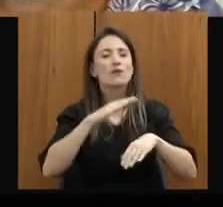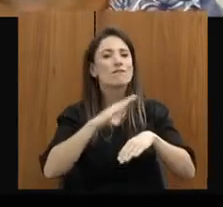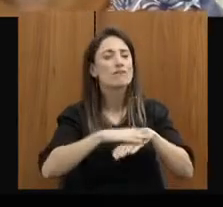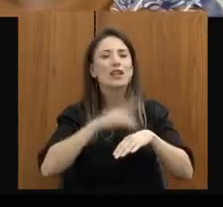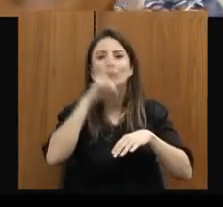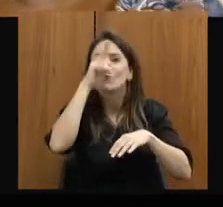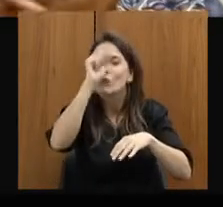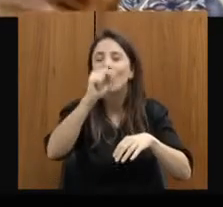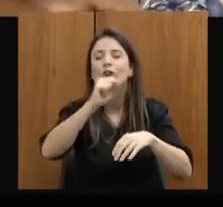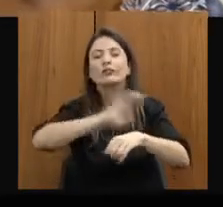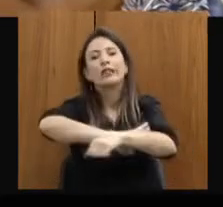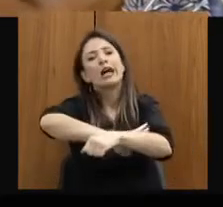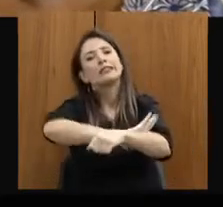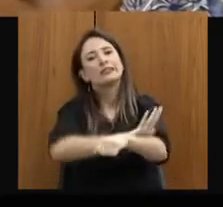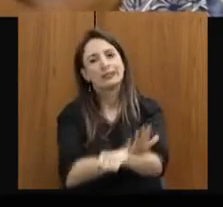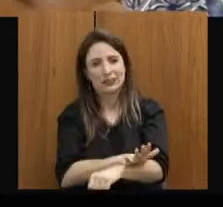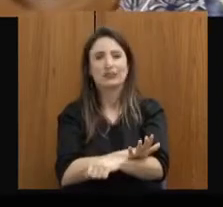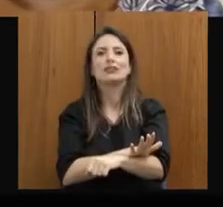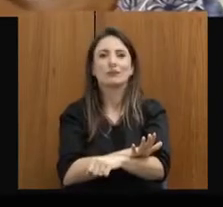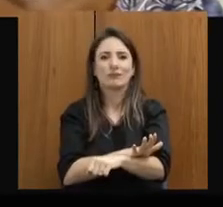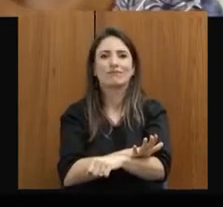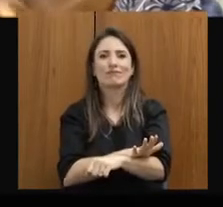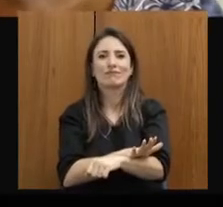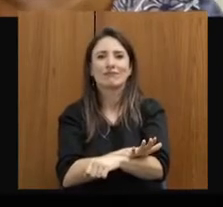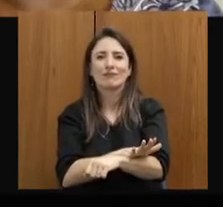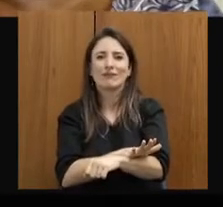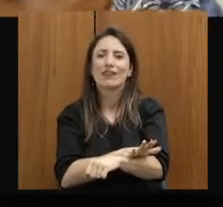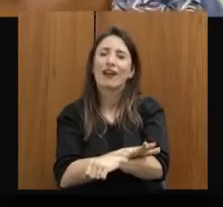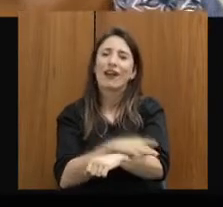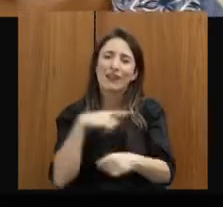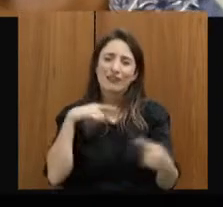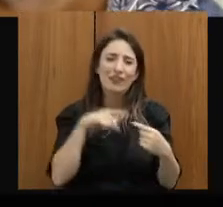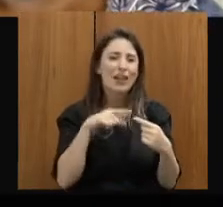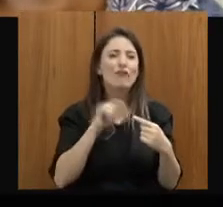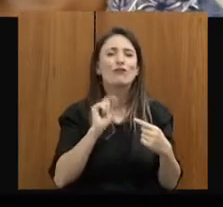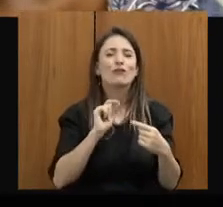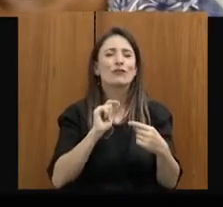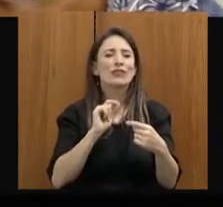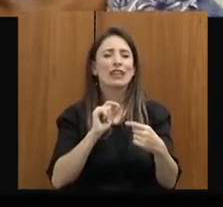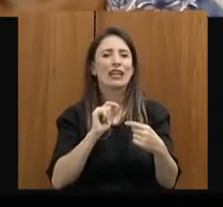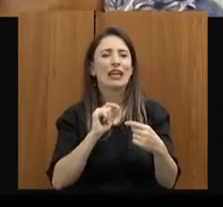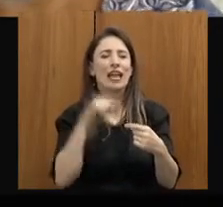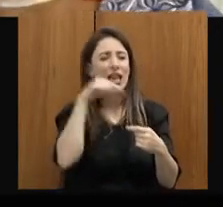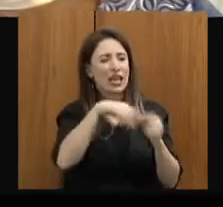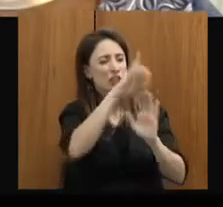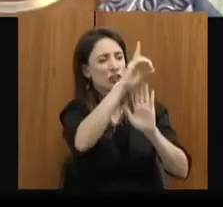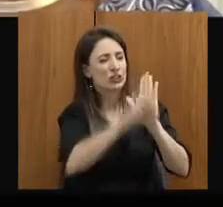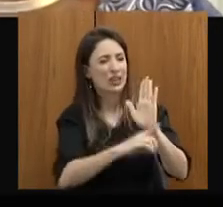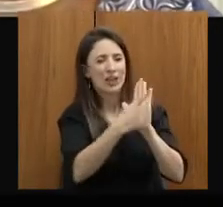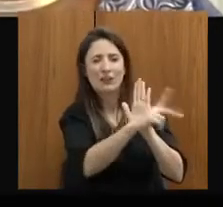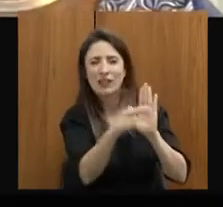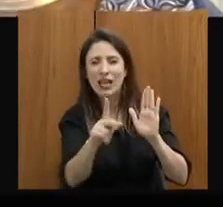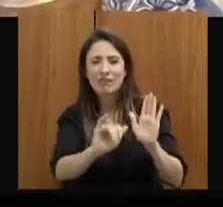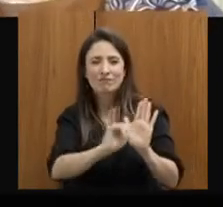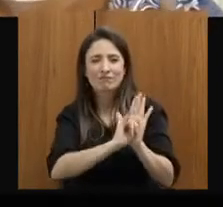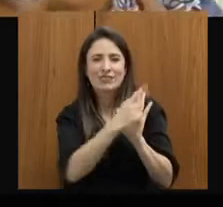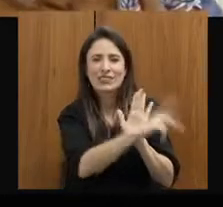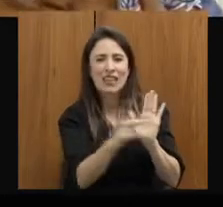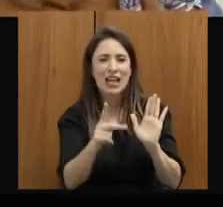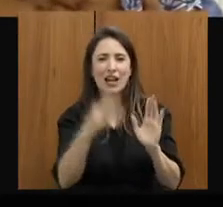porque é uma faceta do racismo do bem a ver com negar direito de ser